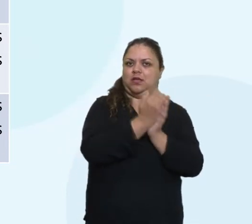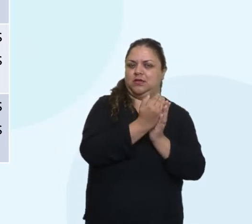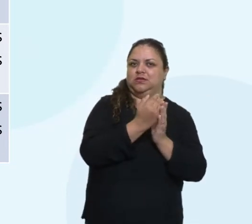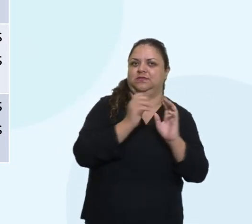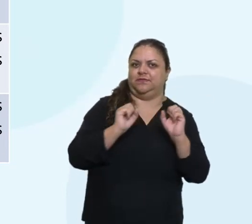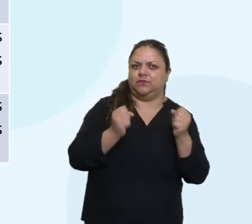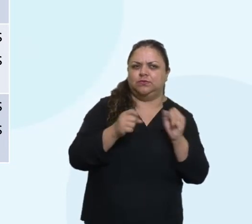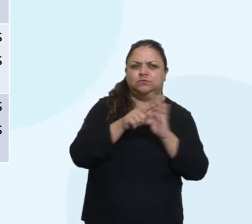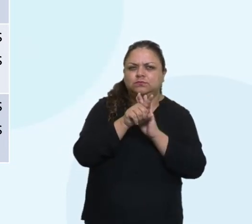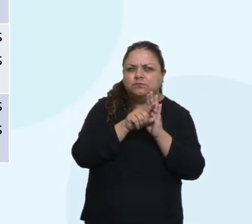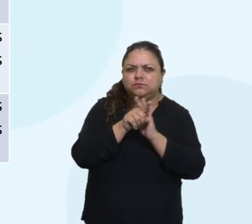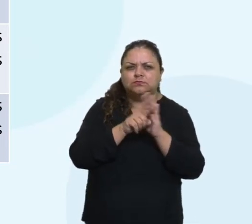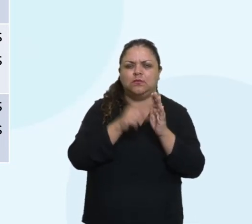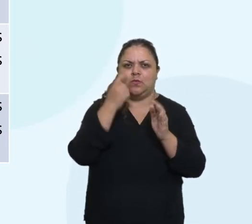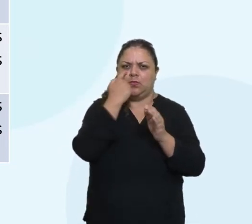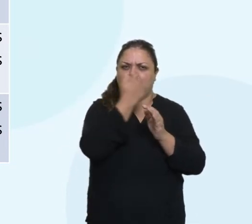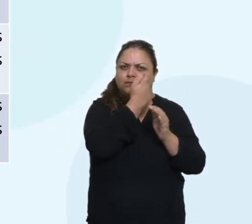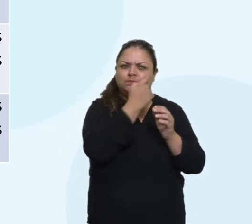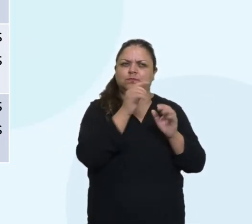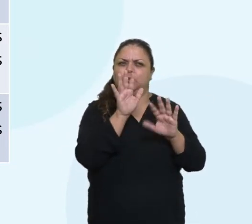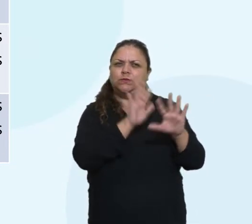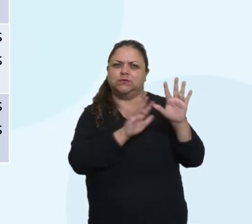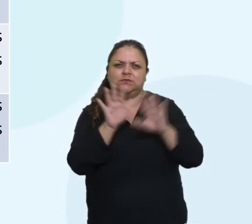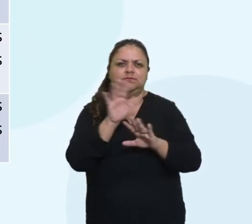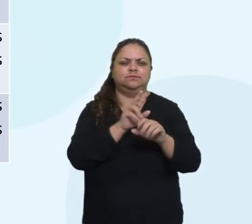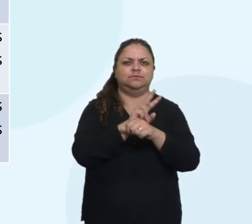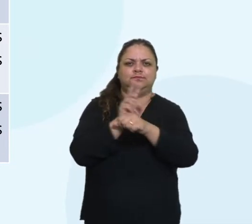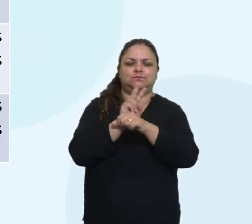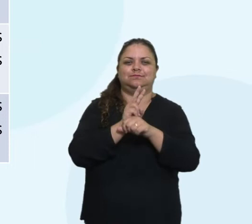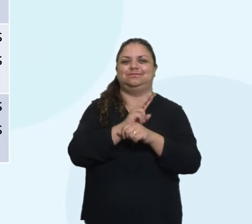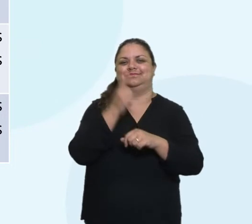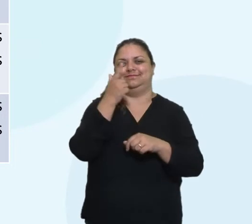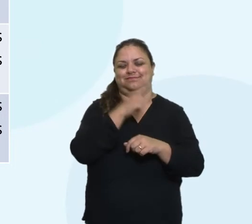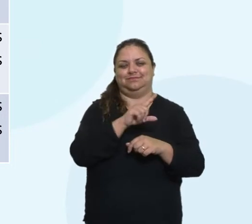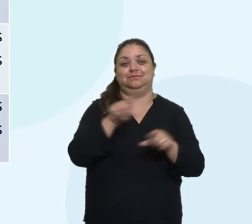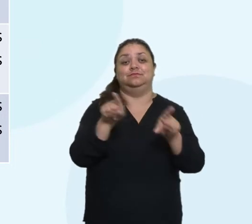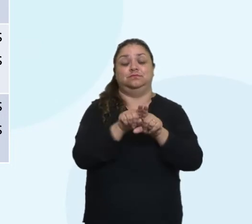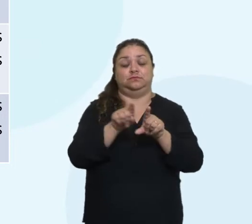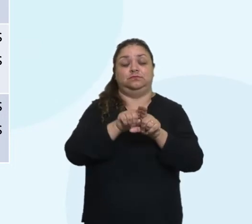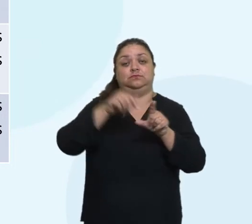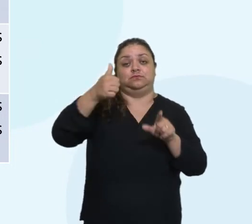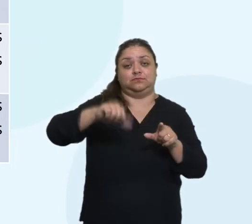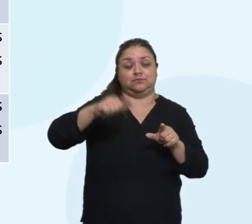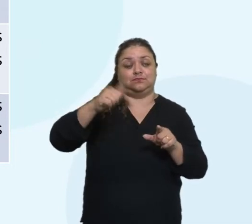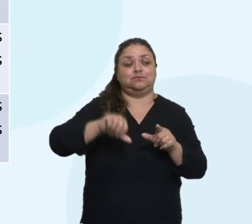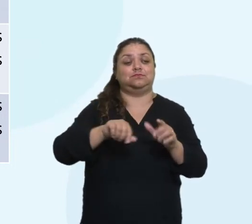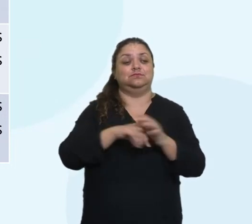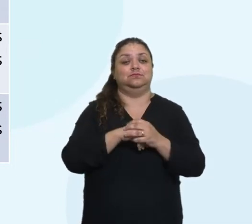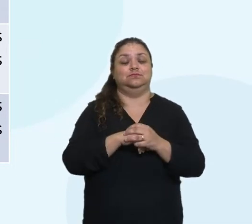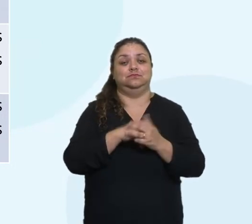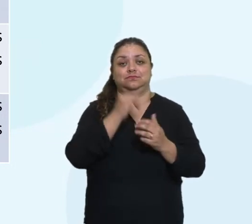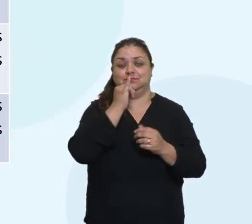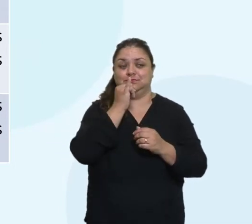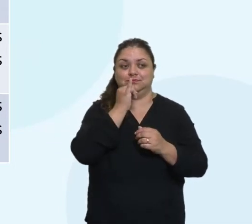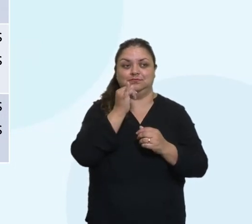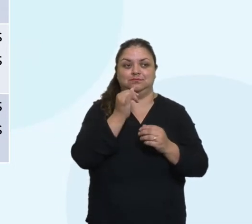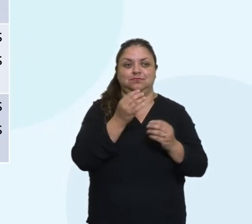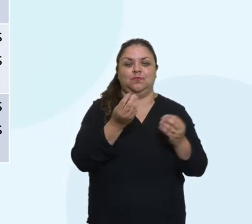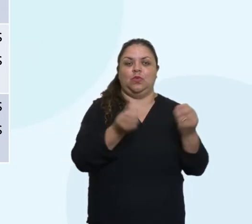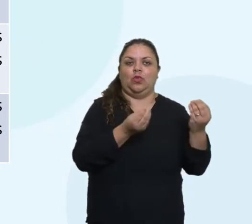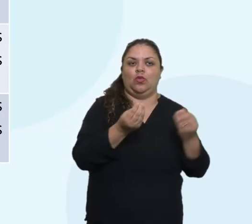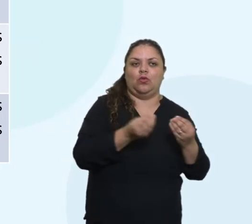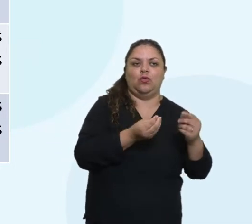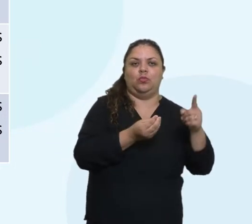por exemplo um olhar mais cuidadoso e avaliar então a produção por exemplo desses recursos de